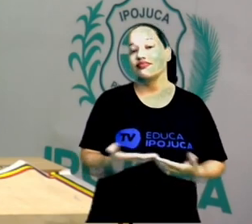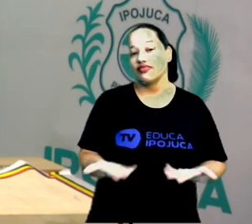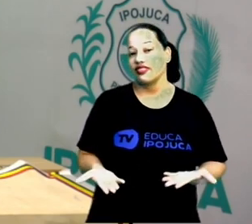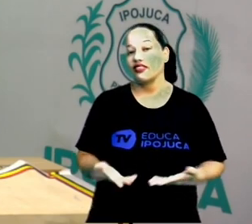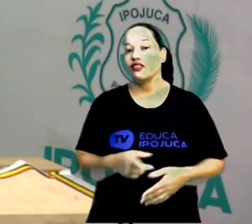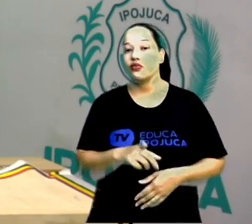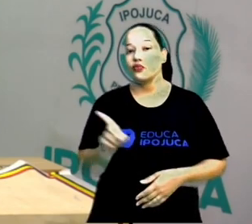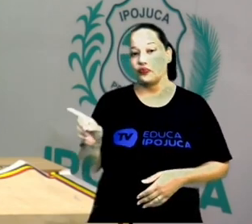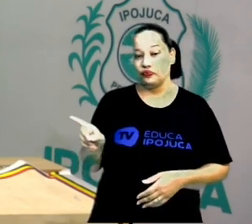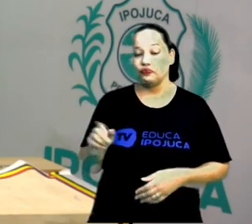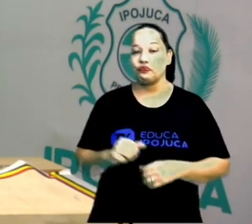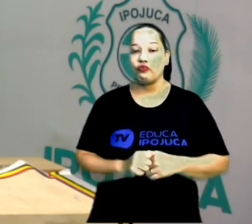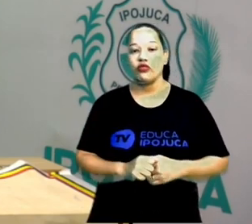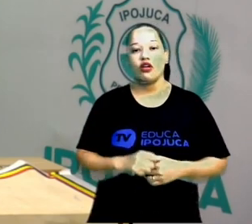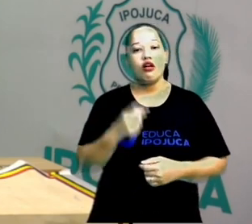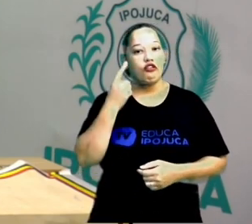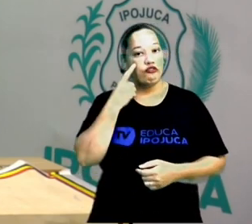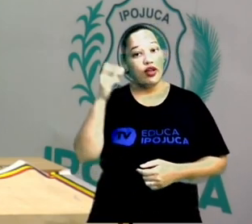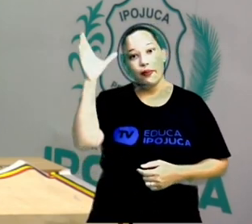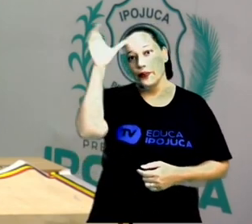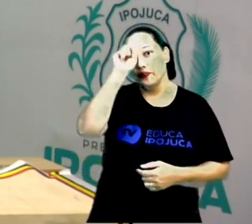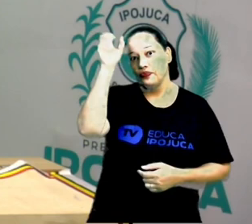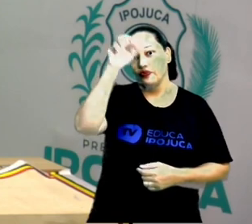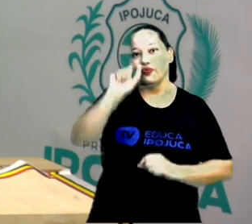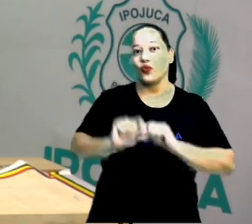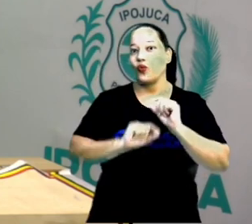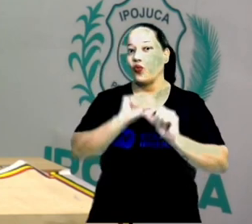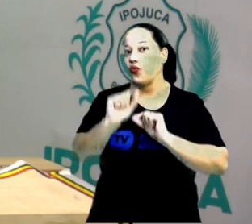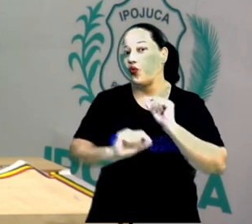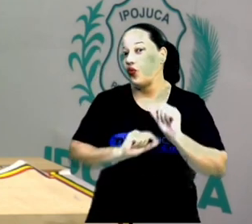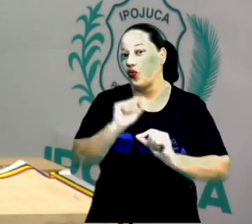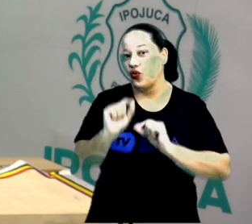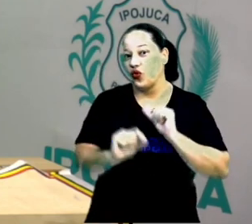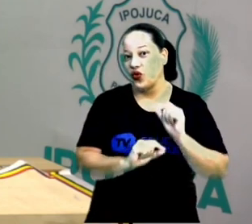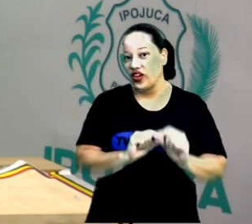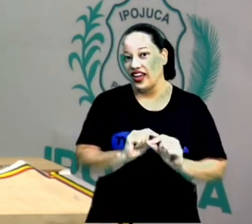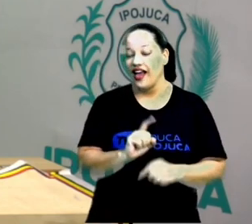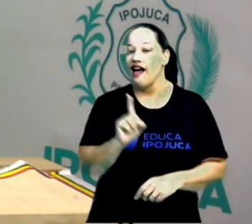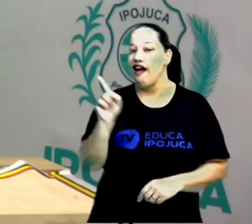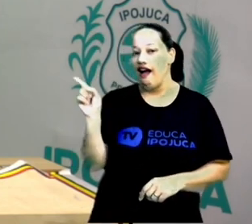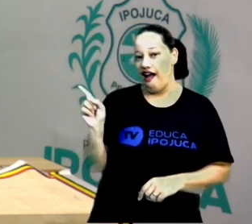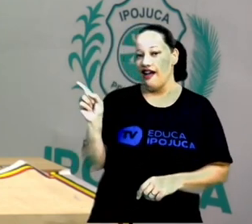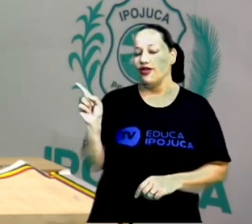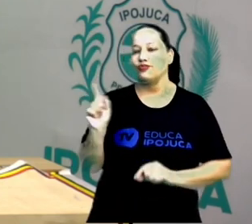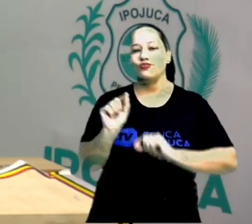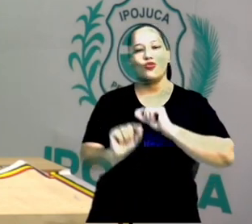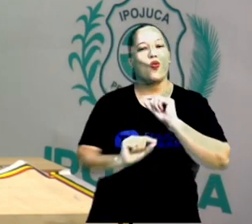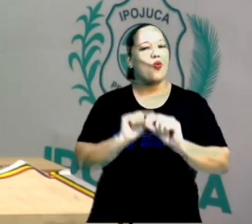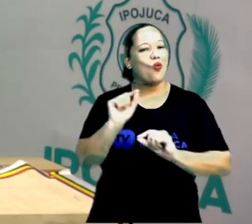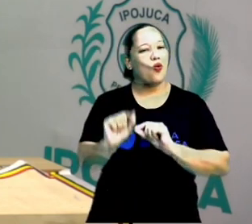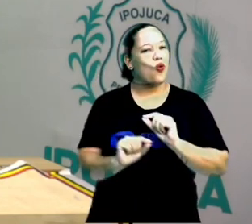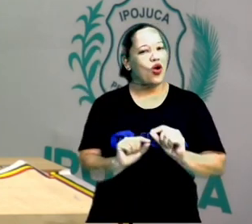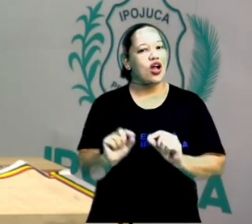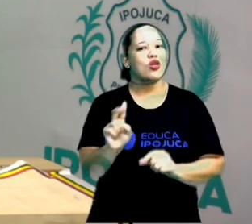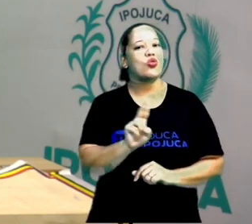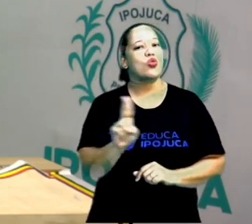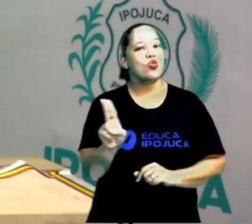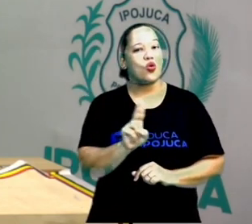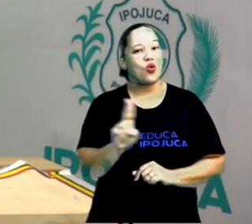Então aqui, vocês irão aprender hoje. Esta figura geométrica, ela se